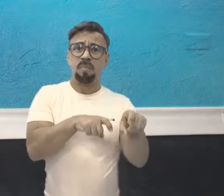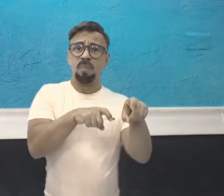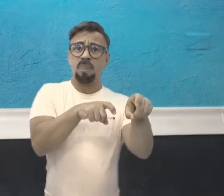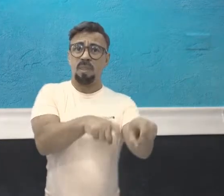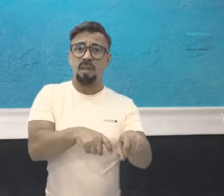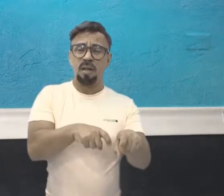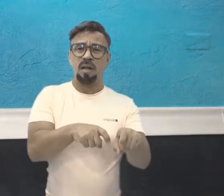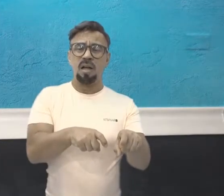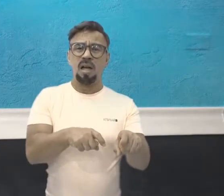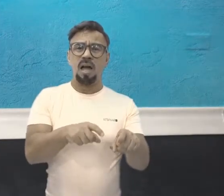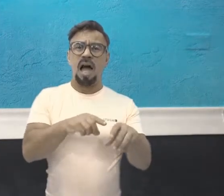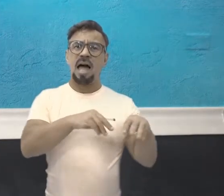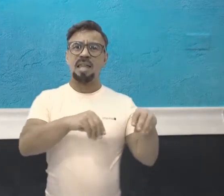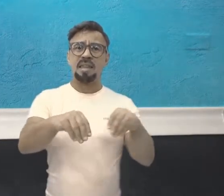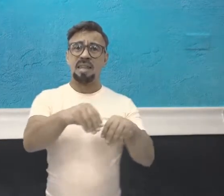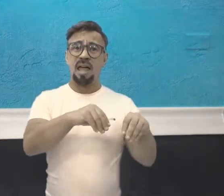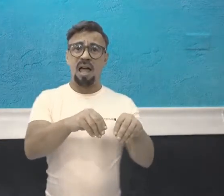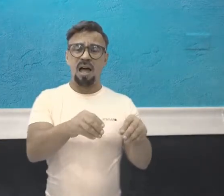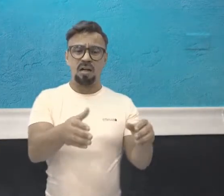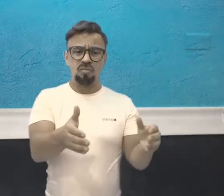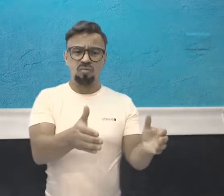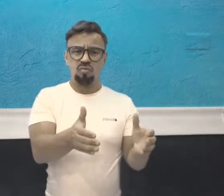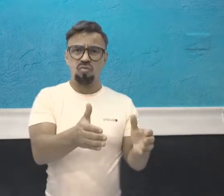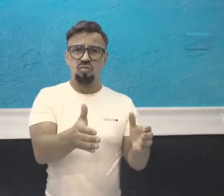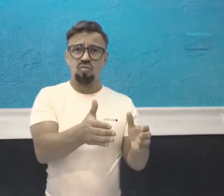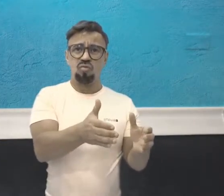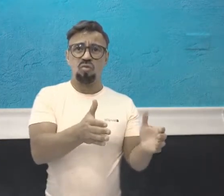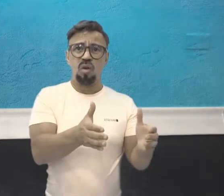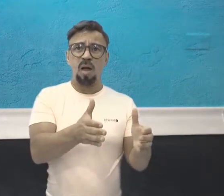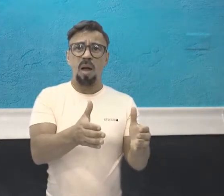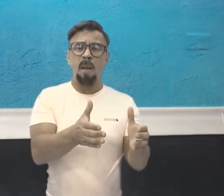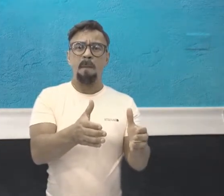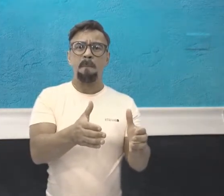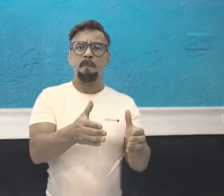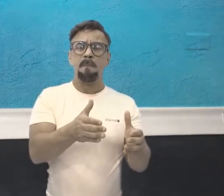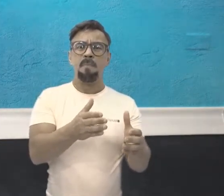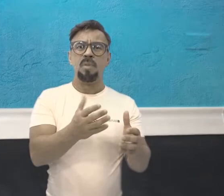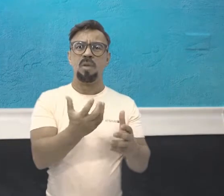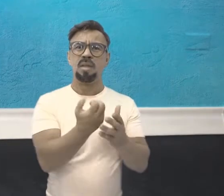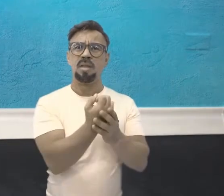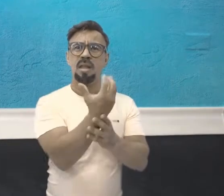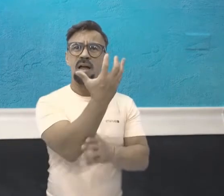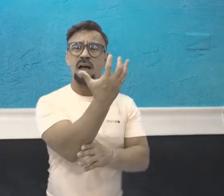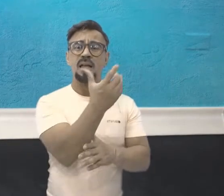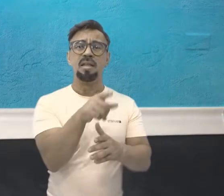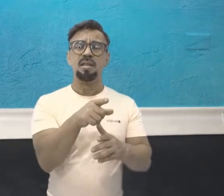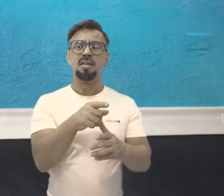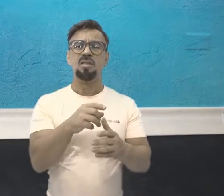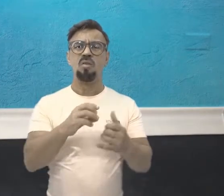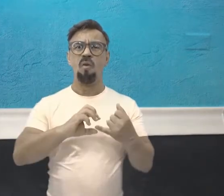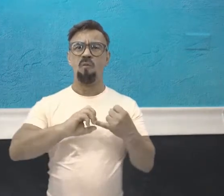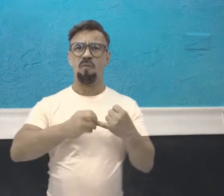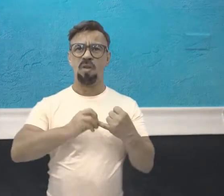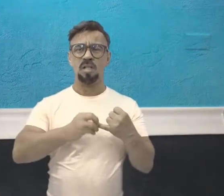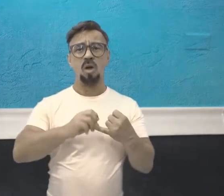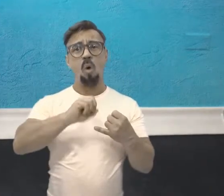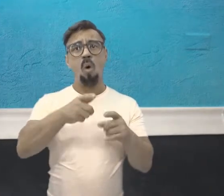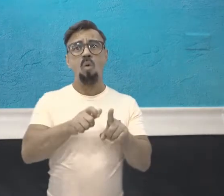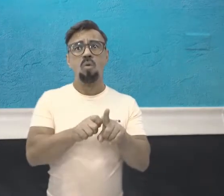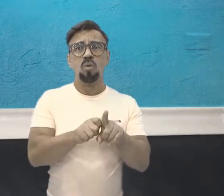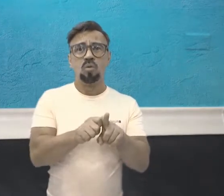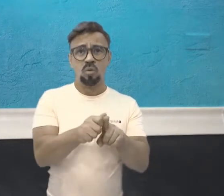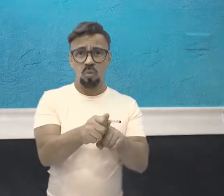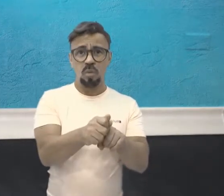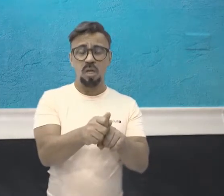você junta a Terra no perto do feijão ou do Milho a forma de chá já Isso se chama